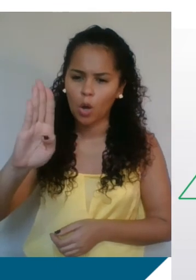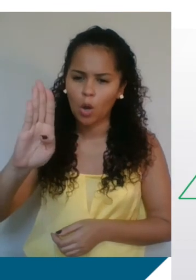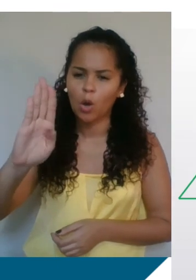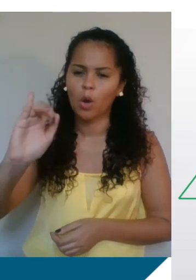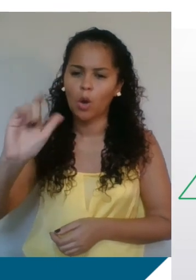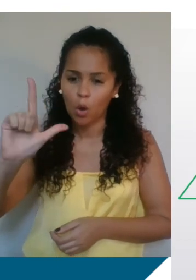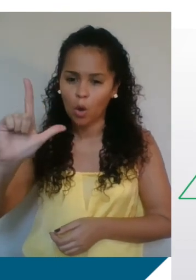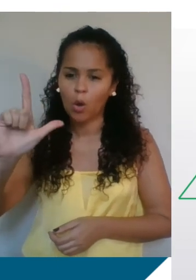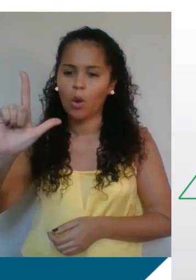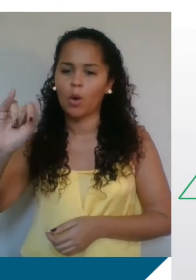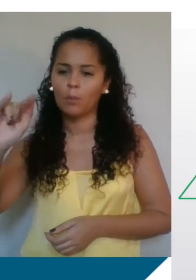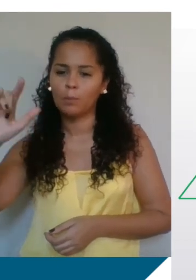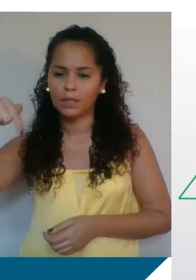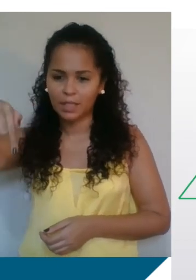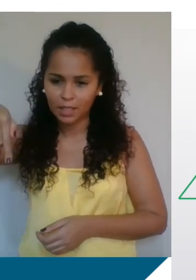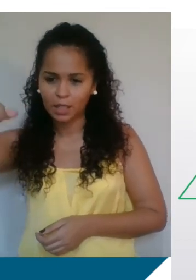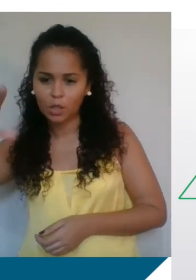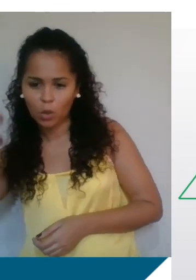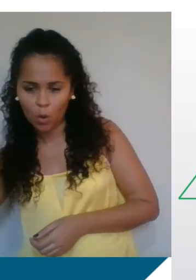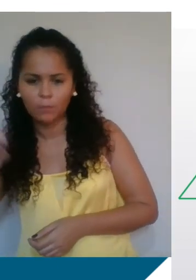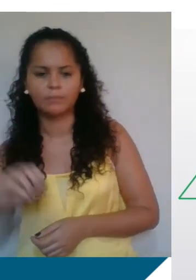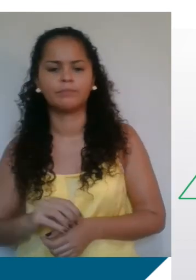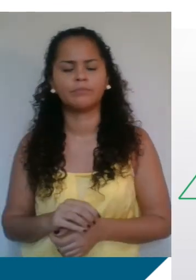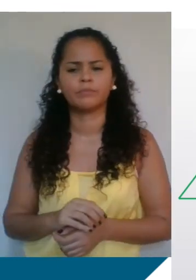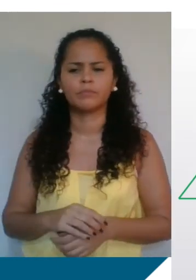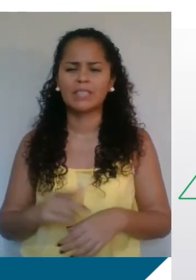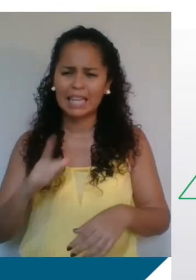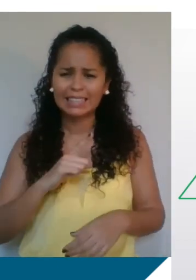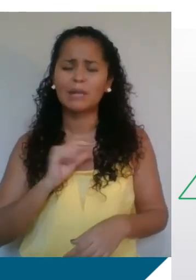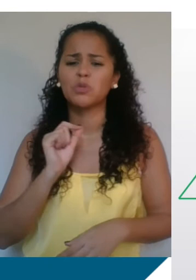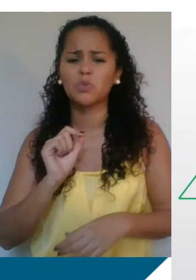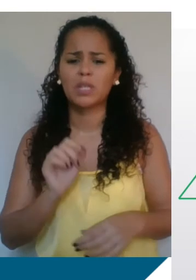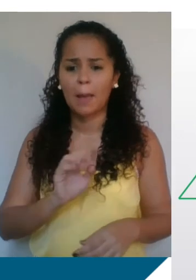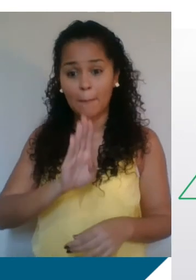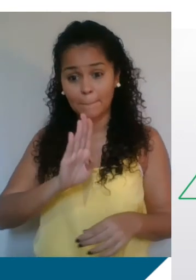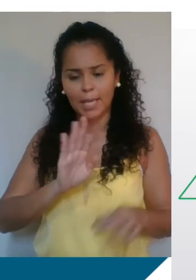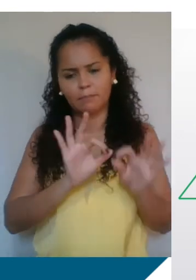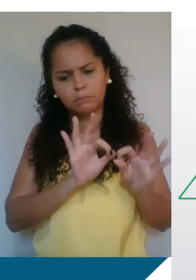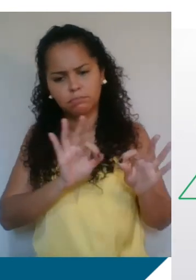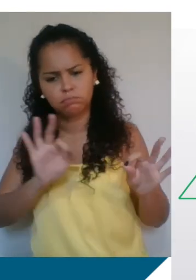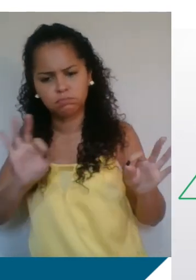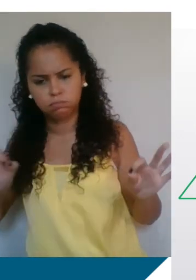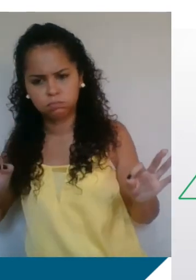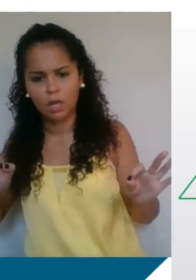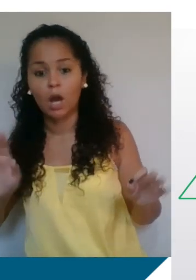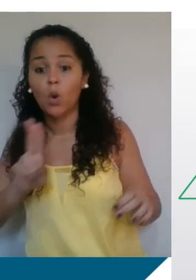Prolongando a nossa base maior de medida B maiúsculo de um segmento de reta de medida B